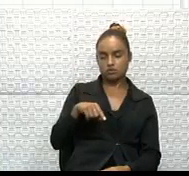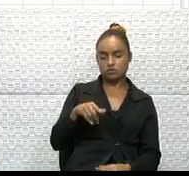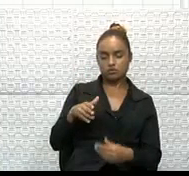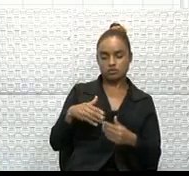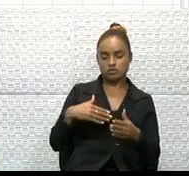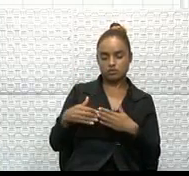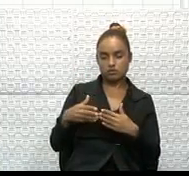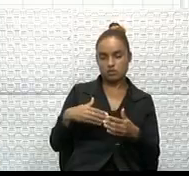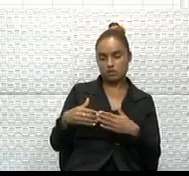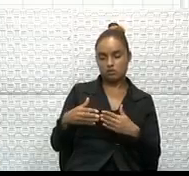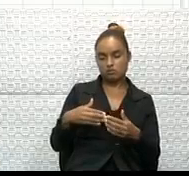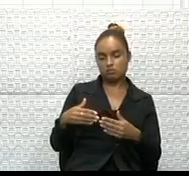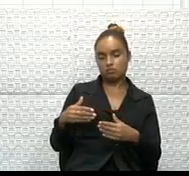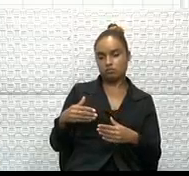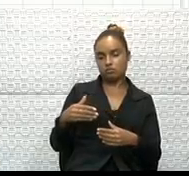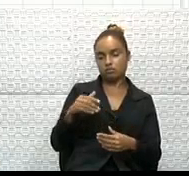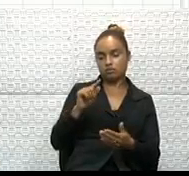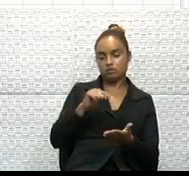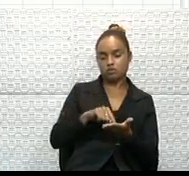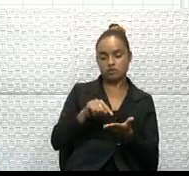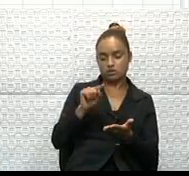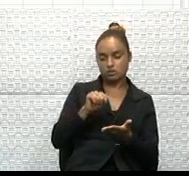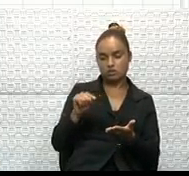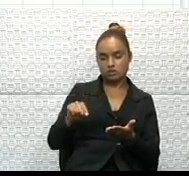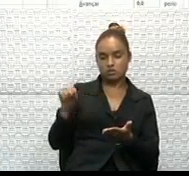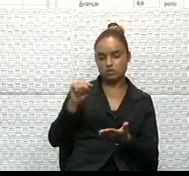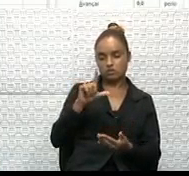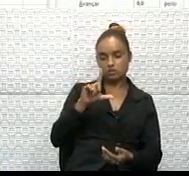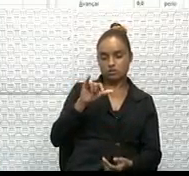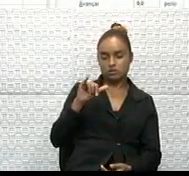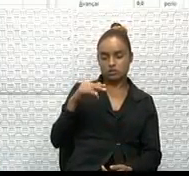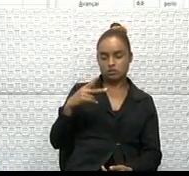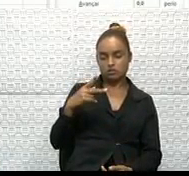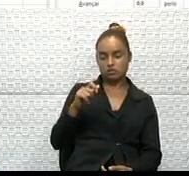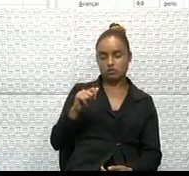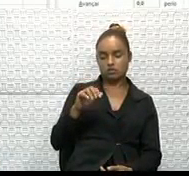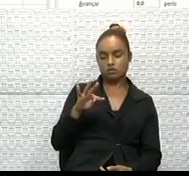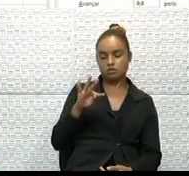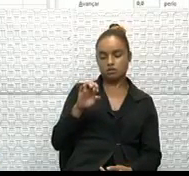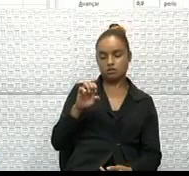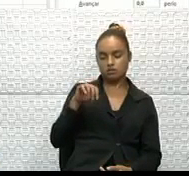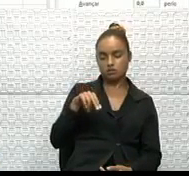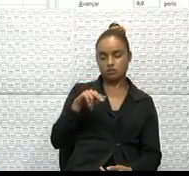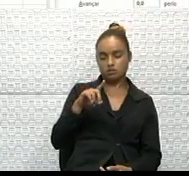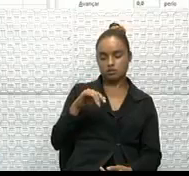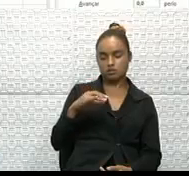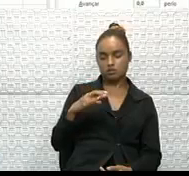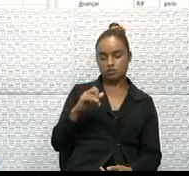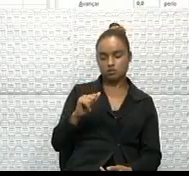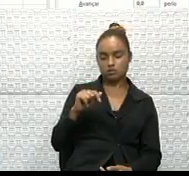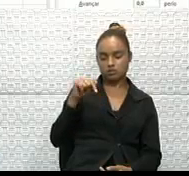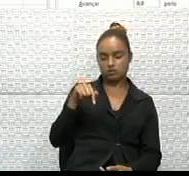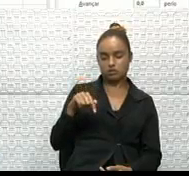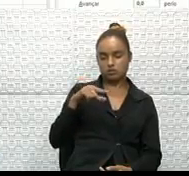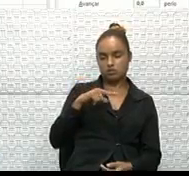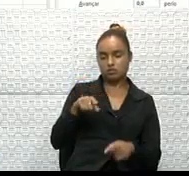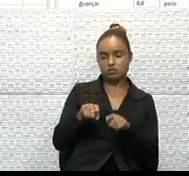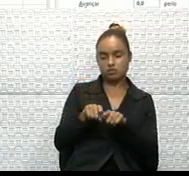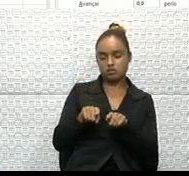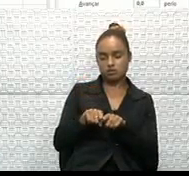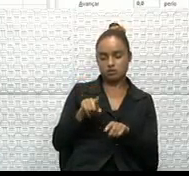qualquer um dos pontos, adicionar linha de tendência, serão apresentadas outras opções à direita